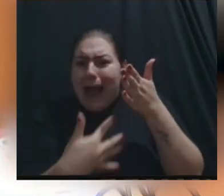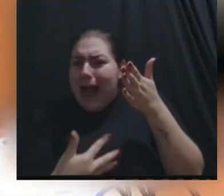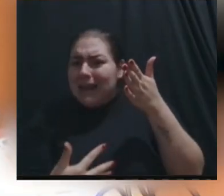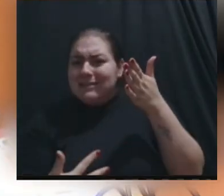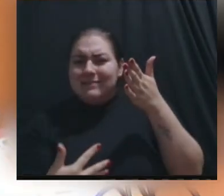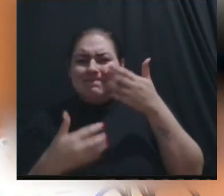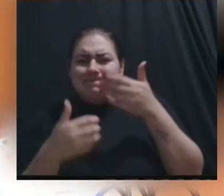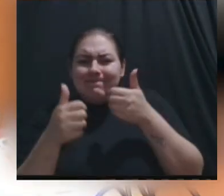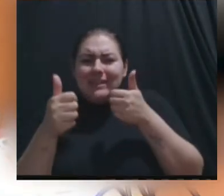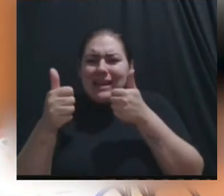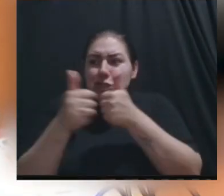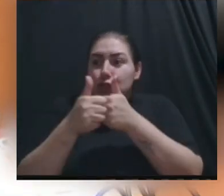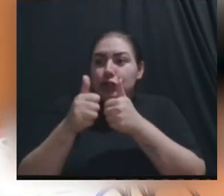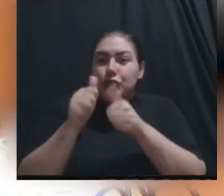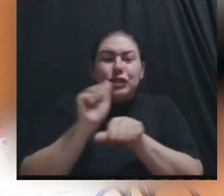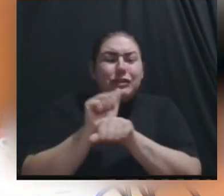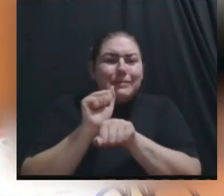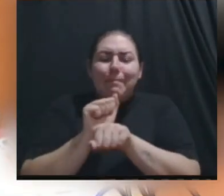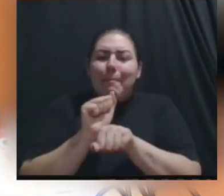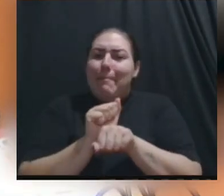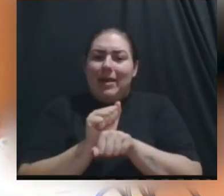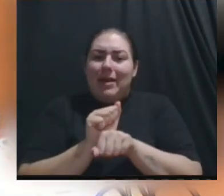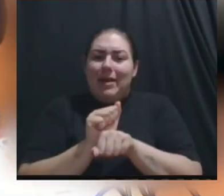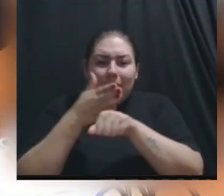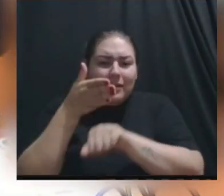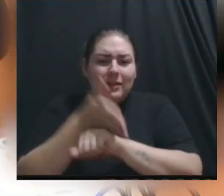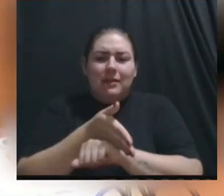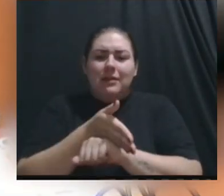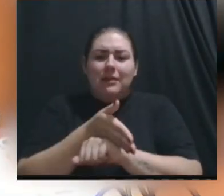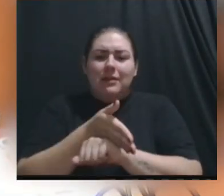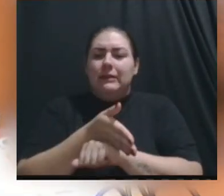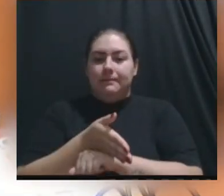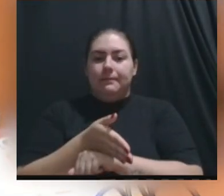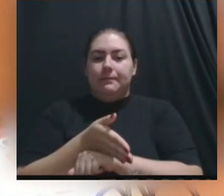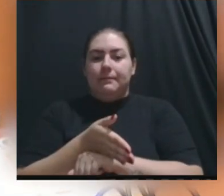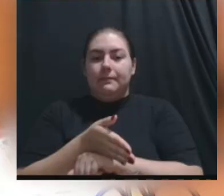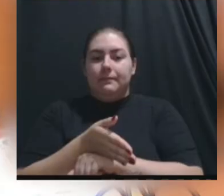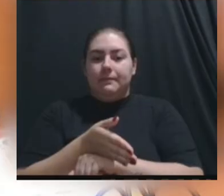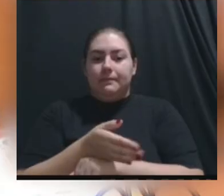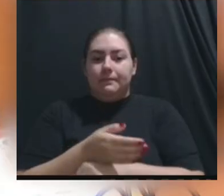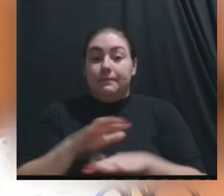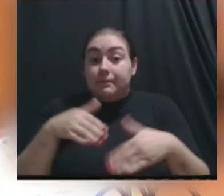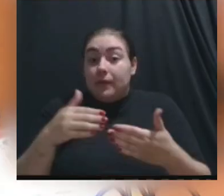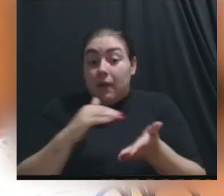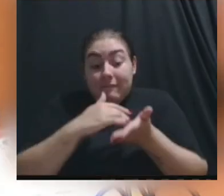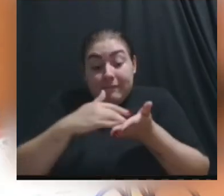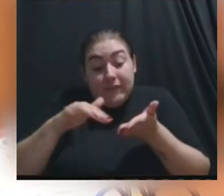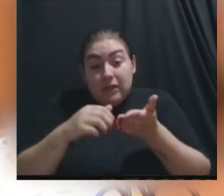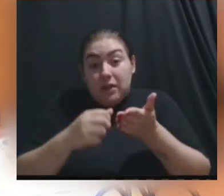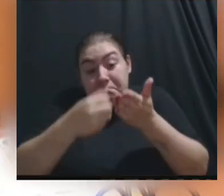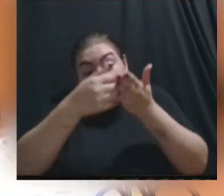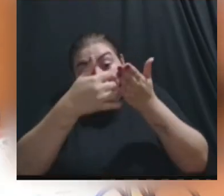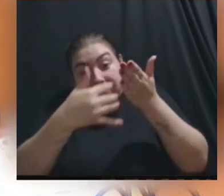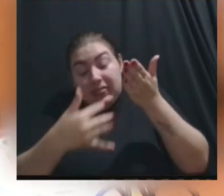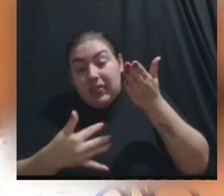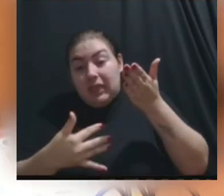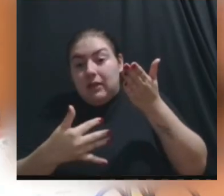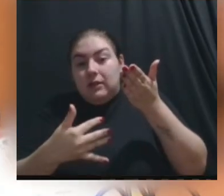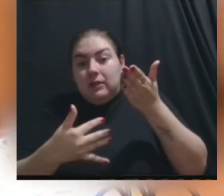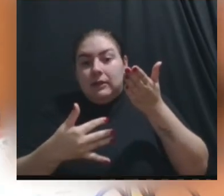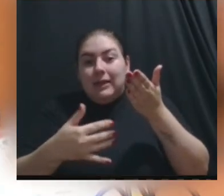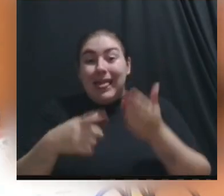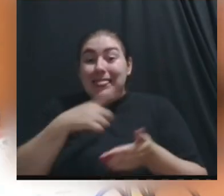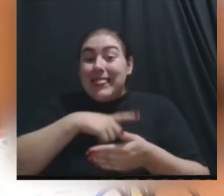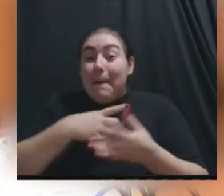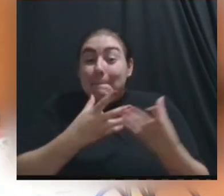escola. Então, as fichas de inscrição estão lá, está livre, se quem quiser ver. Então, a gente tem uma demanda de espera para vaga na